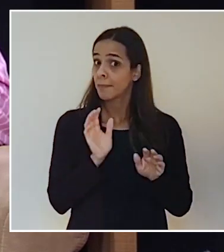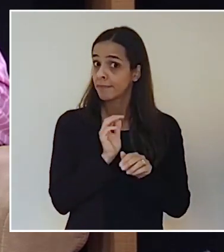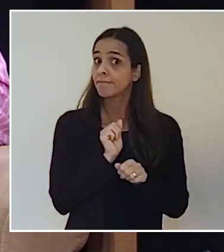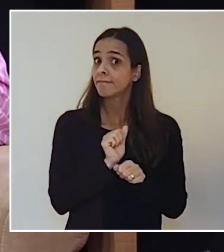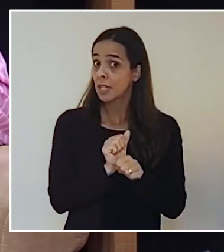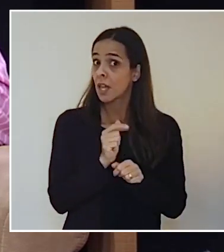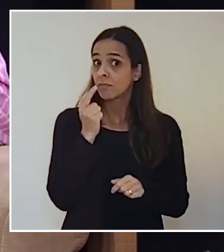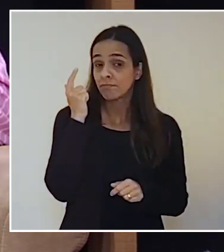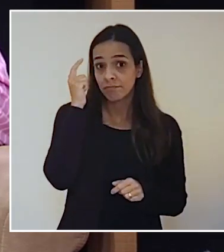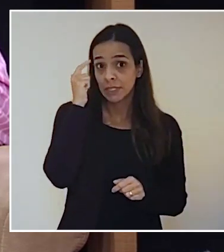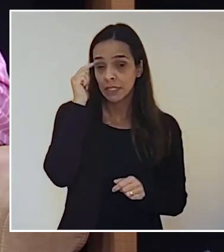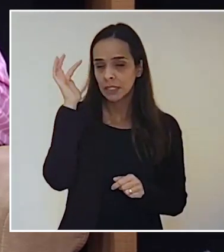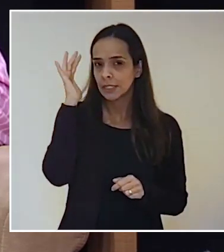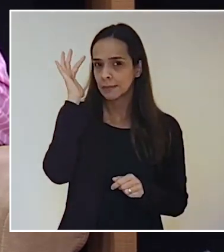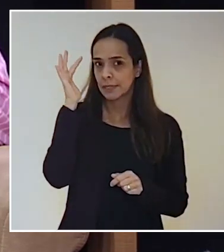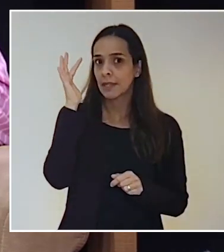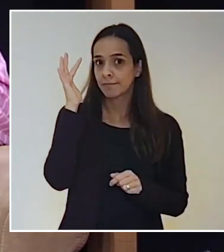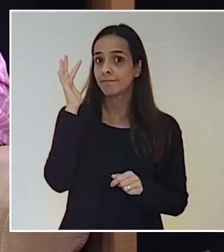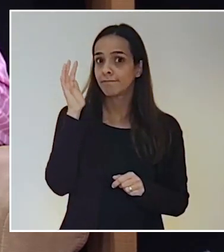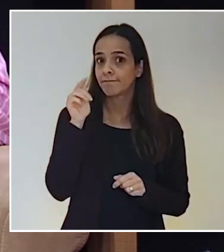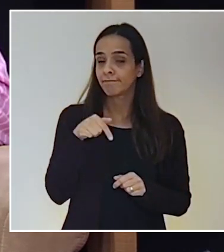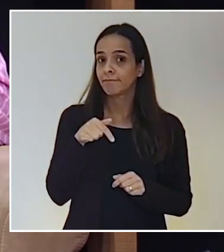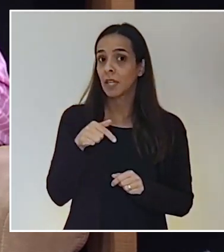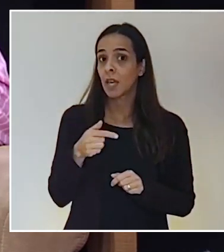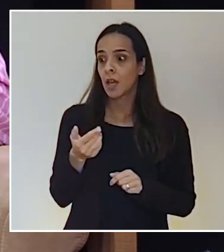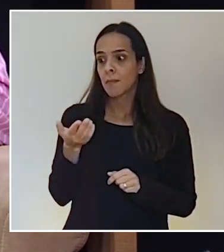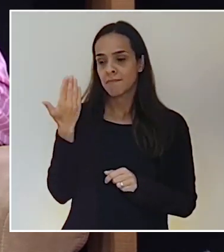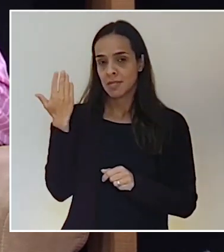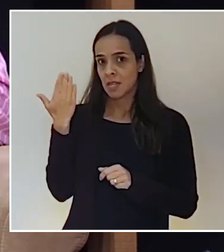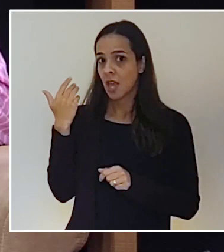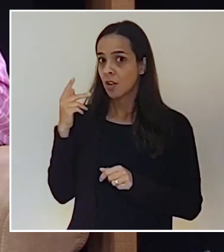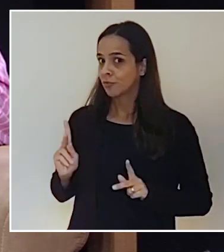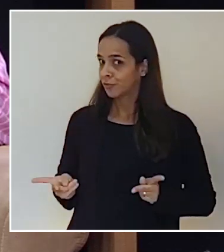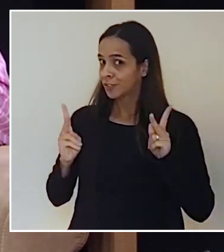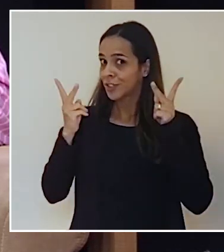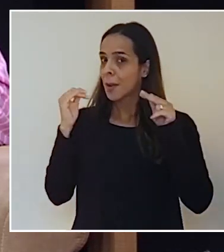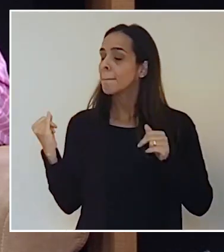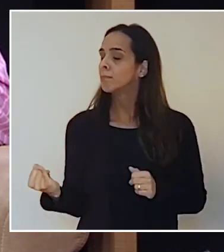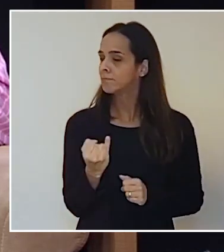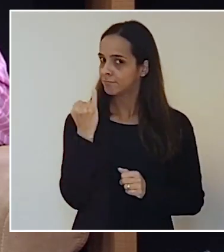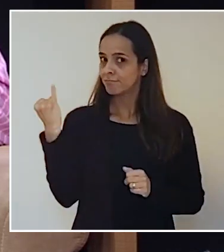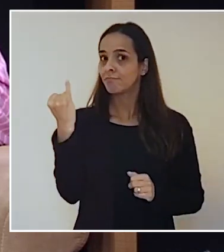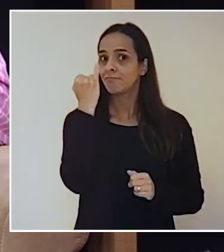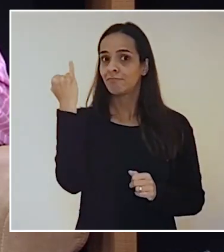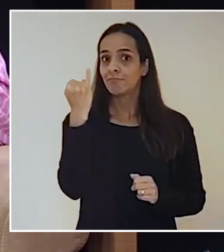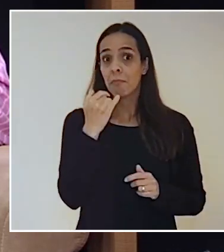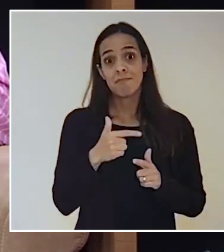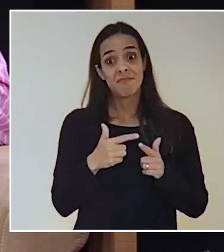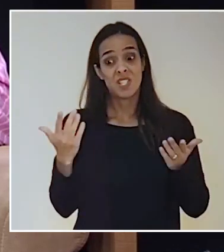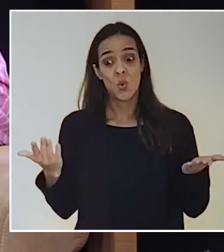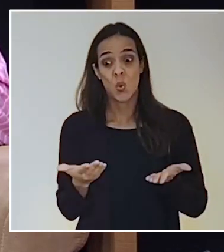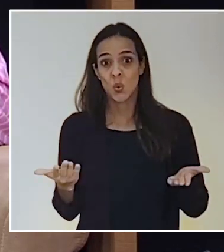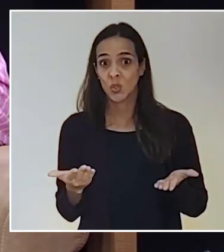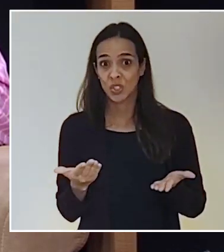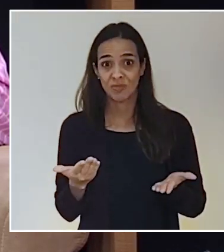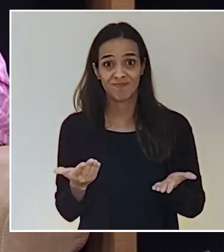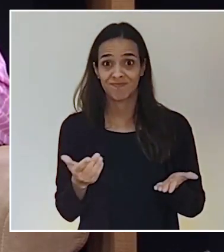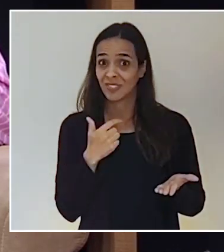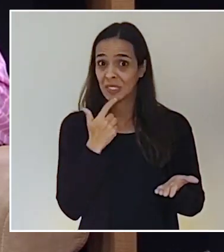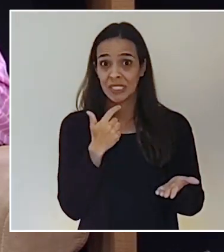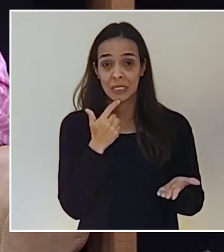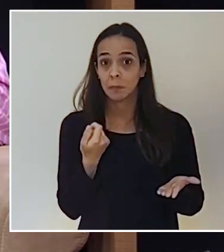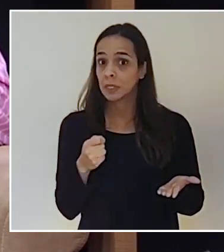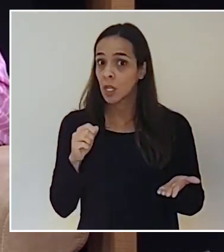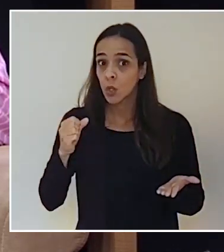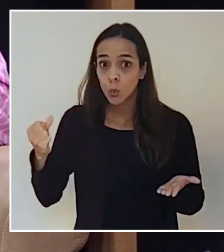importantes, mas elas não servem para hoje. Precisamos de novos desafios, de novas conquistas e